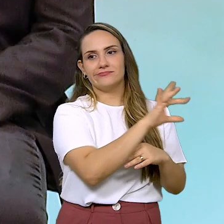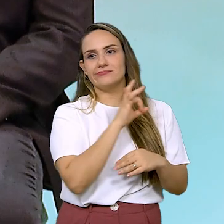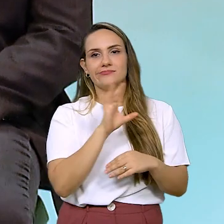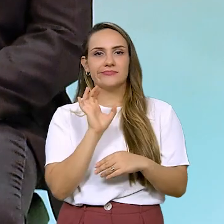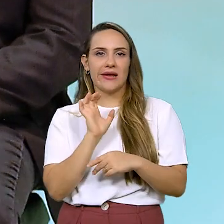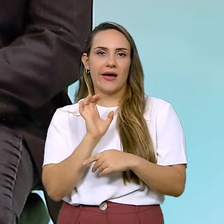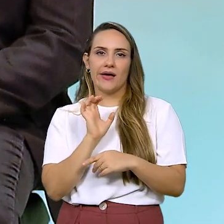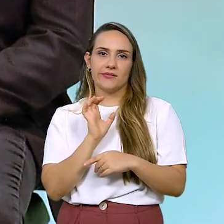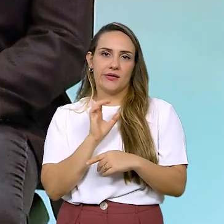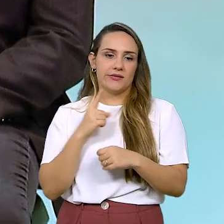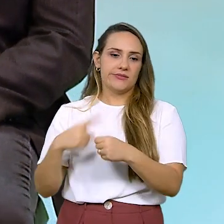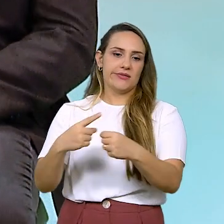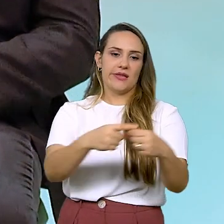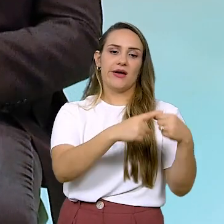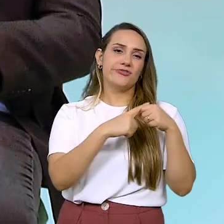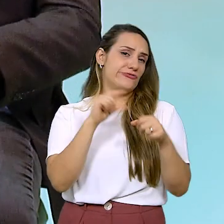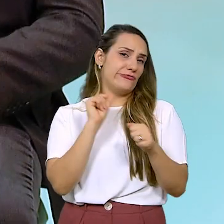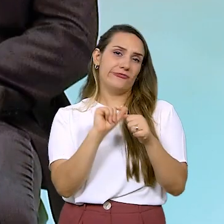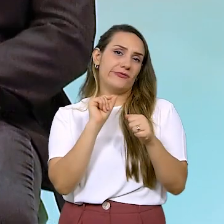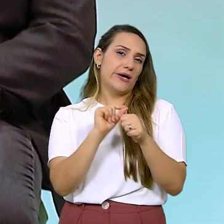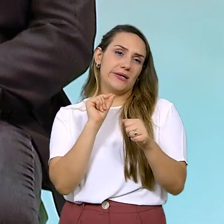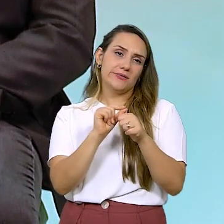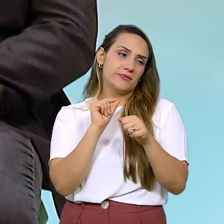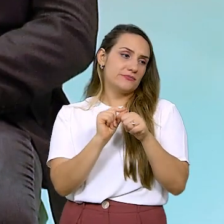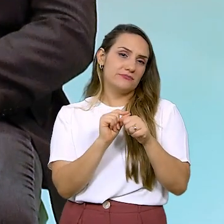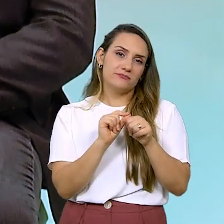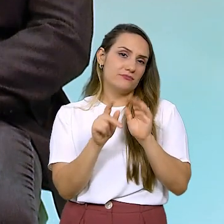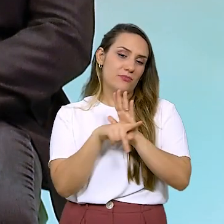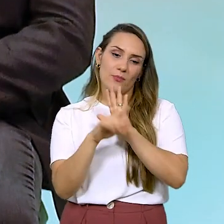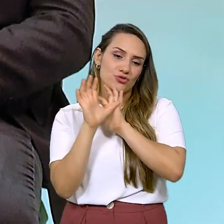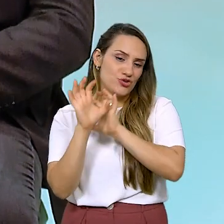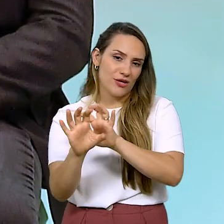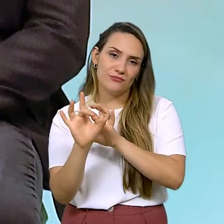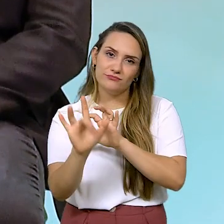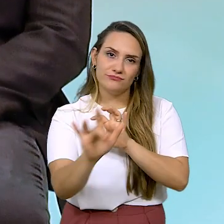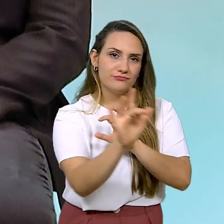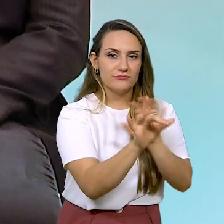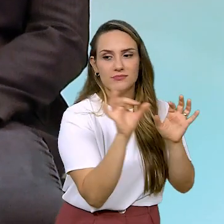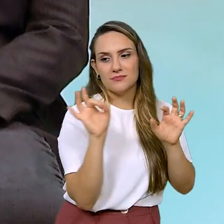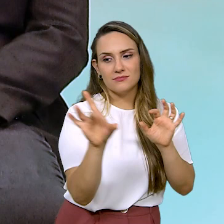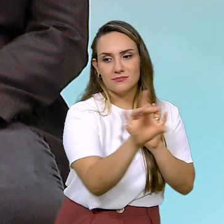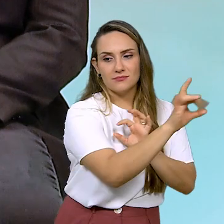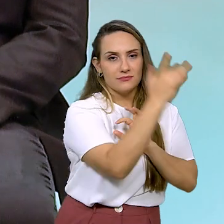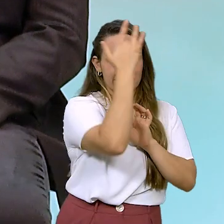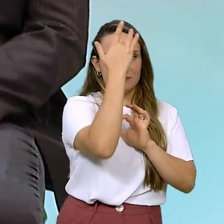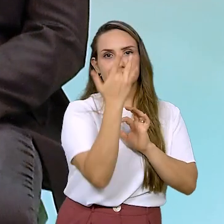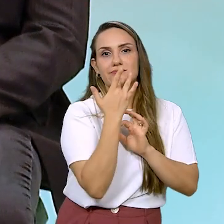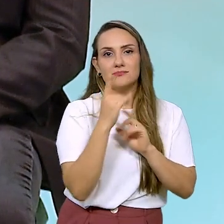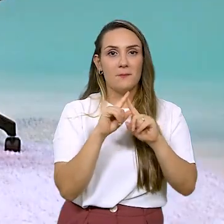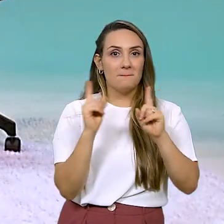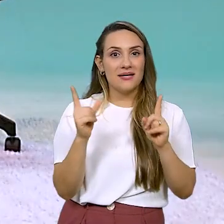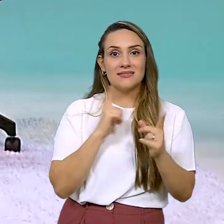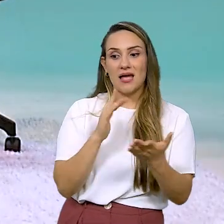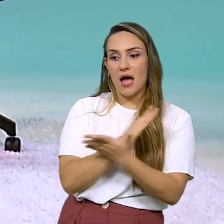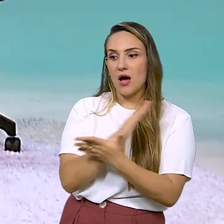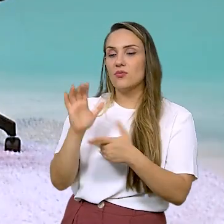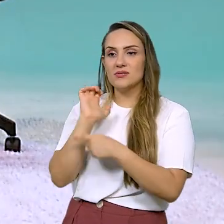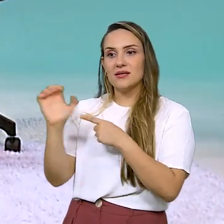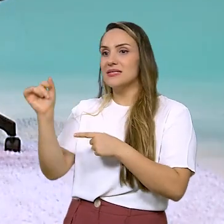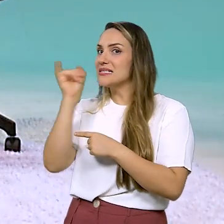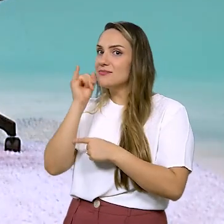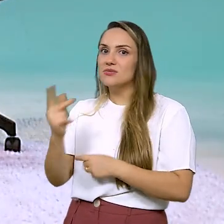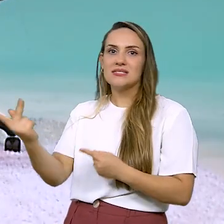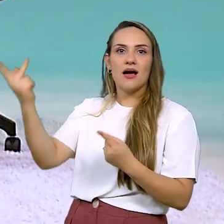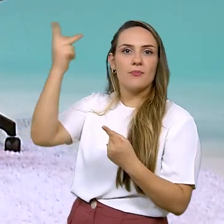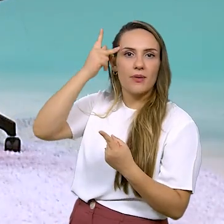jeito, e então vai muito assim de acordo com o histórico de cada município, a individualidade. Agora, em estados, por exemplo, como São